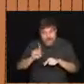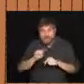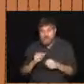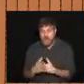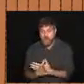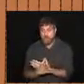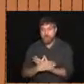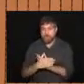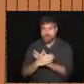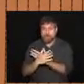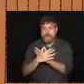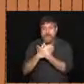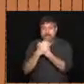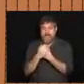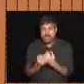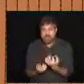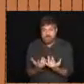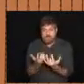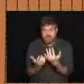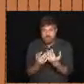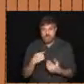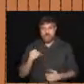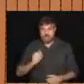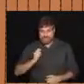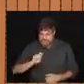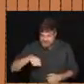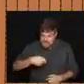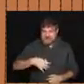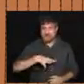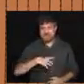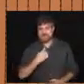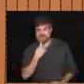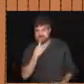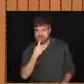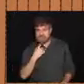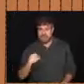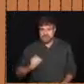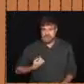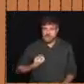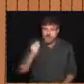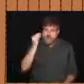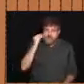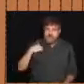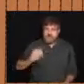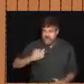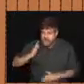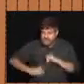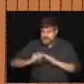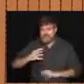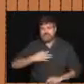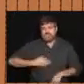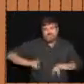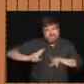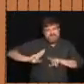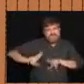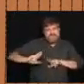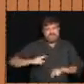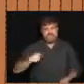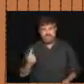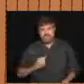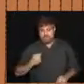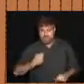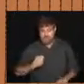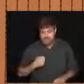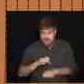nós temos uma oportunidade de fazer algo diferente, né? Enfrentar